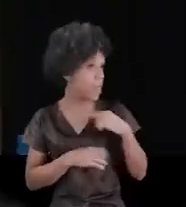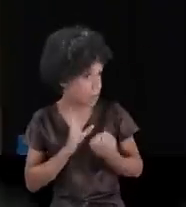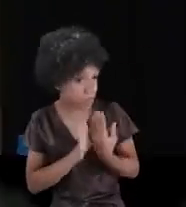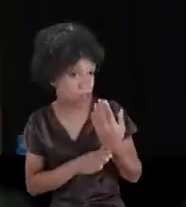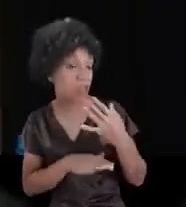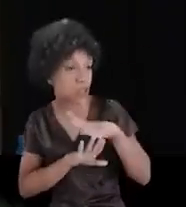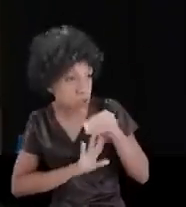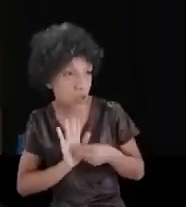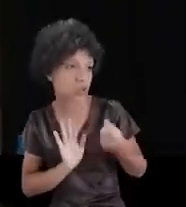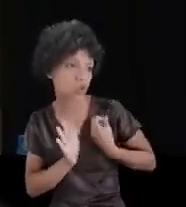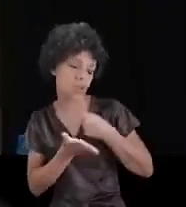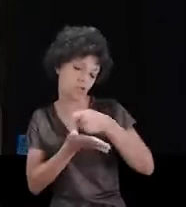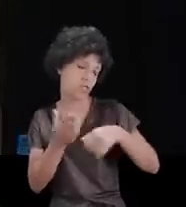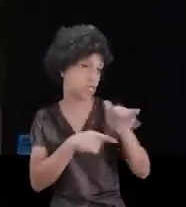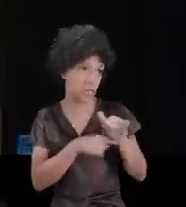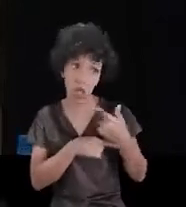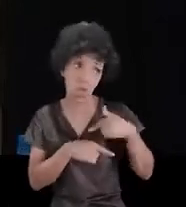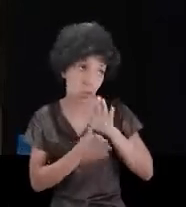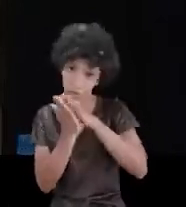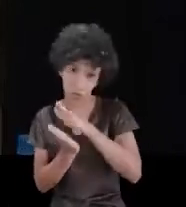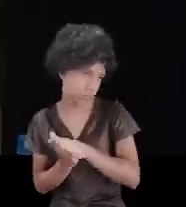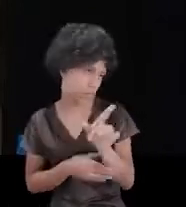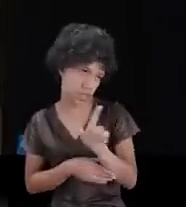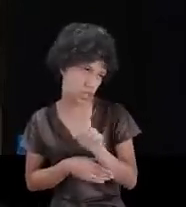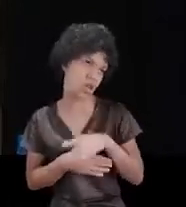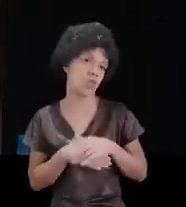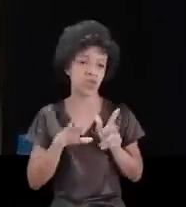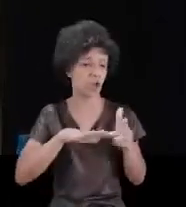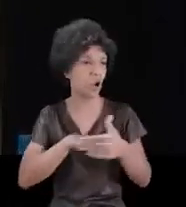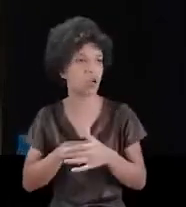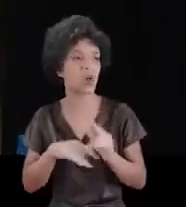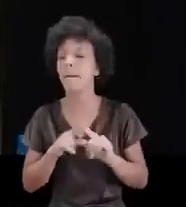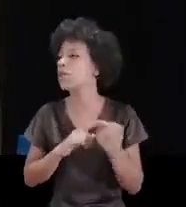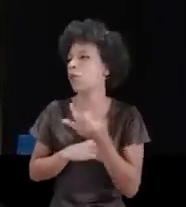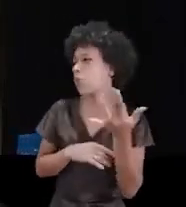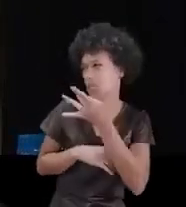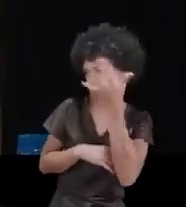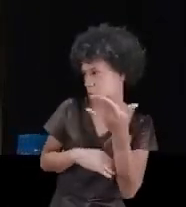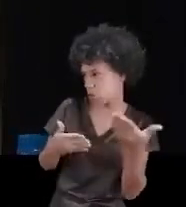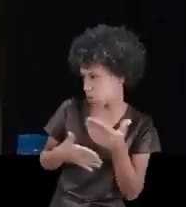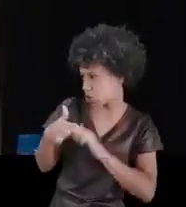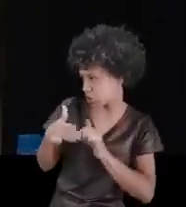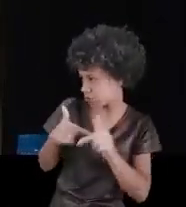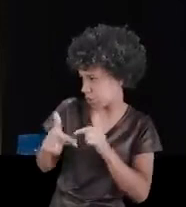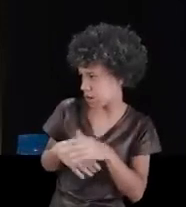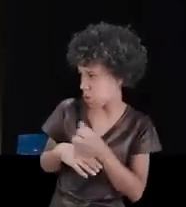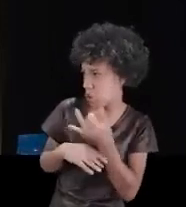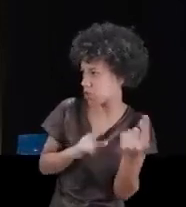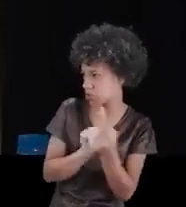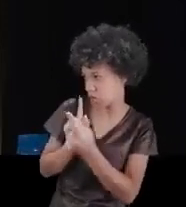jogos eu crio as configurações não sou eu que imprimo jogos nem que corta essas coisas mas tem pessoas estão na sua empresa hoje trabalhando quantos clientes